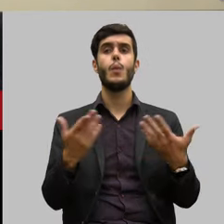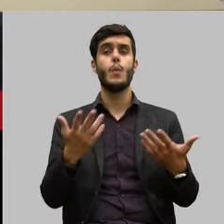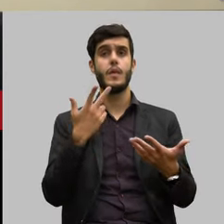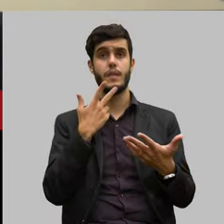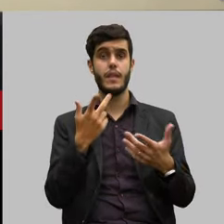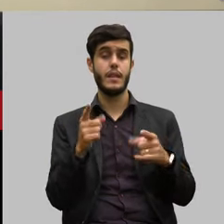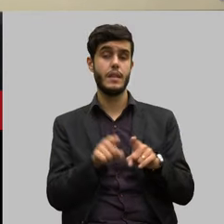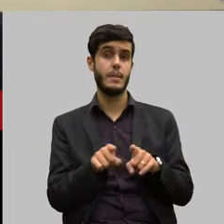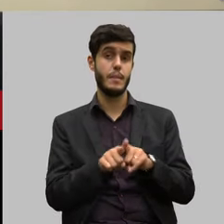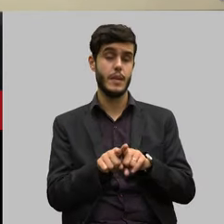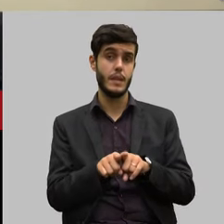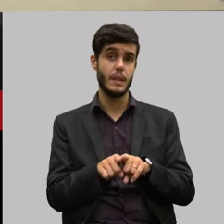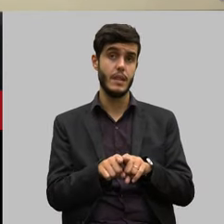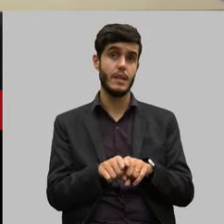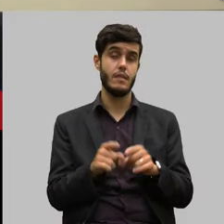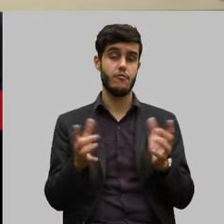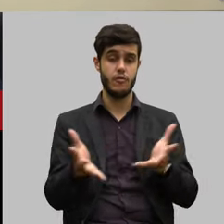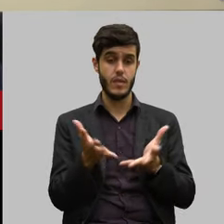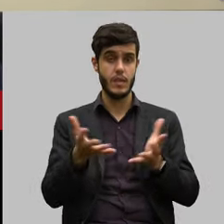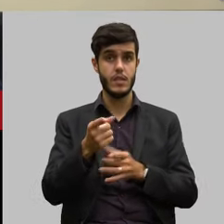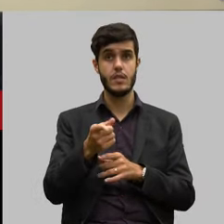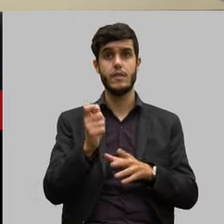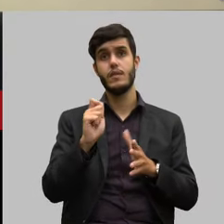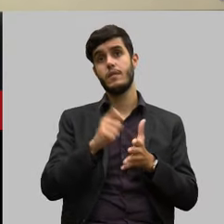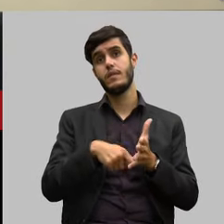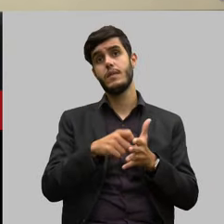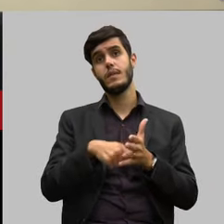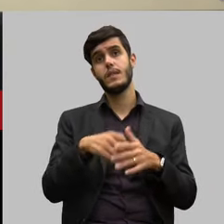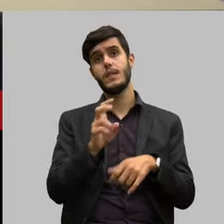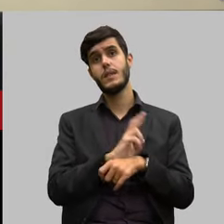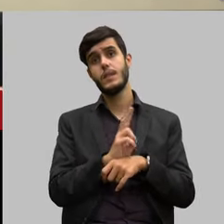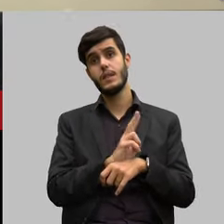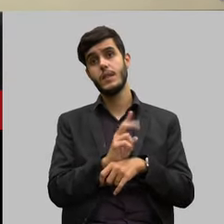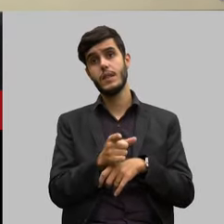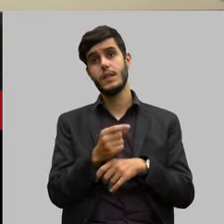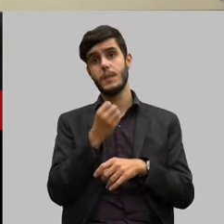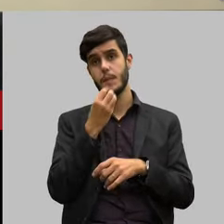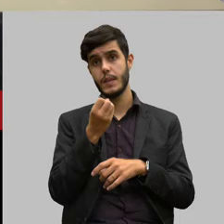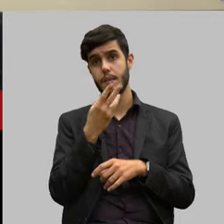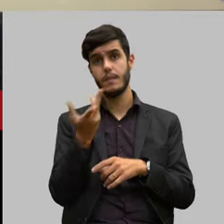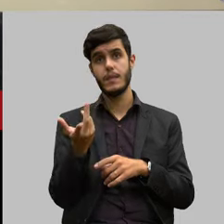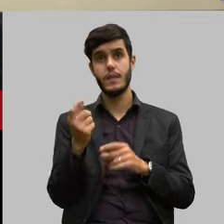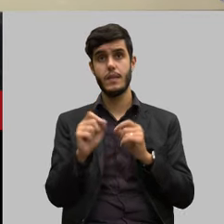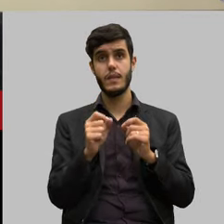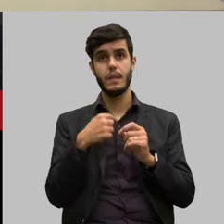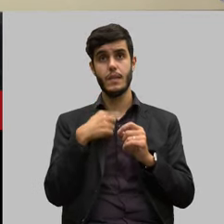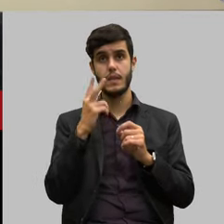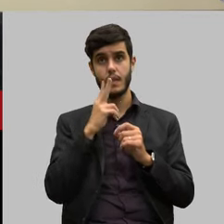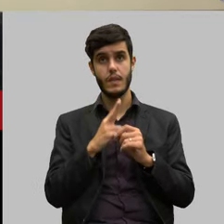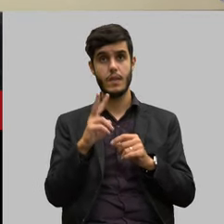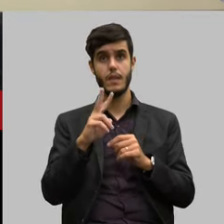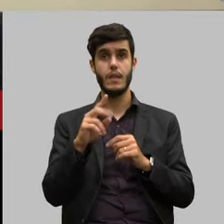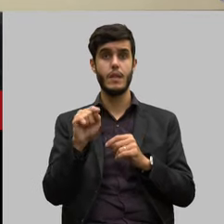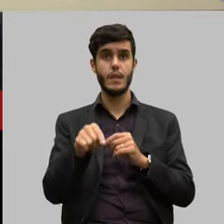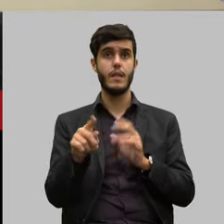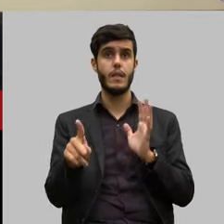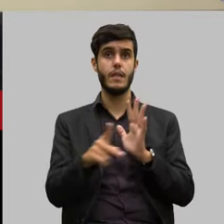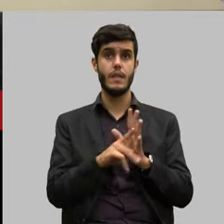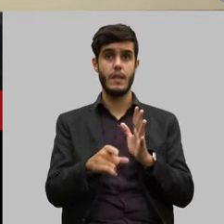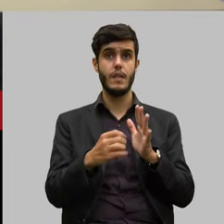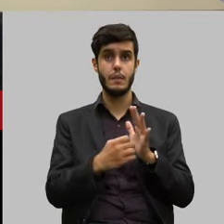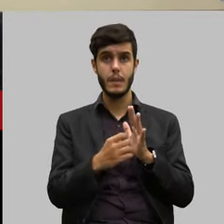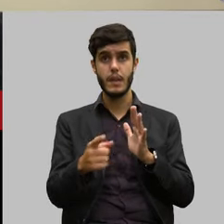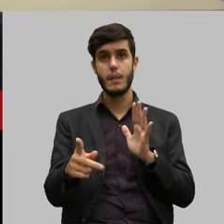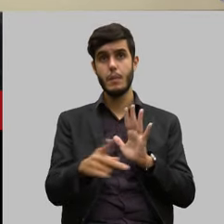das incentivos fiscais os benefícios fiscais eu não vejo como benefício hoje o empresário que vem